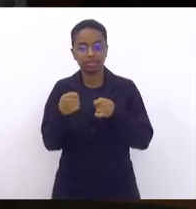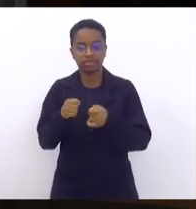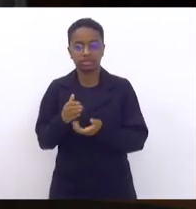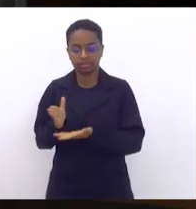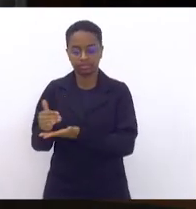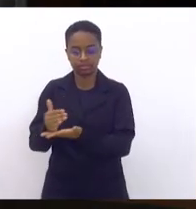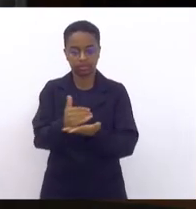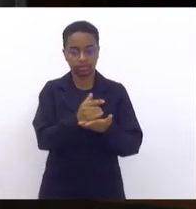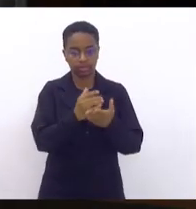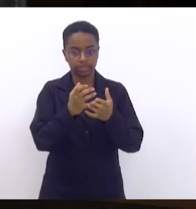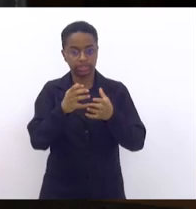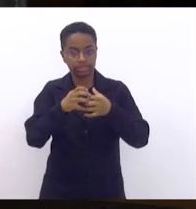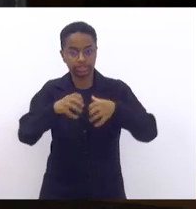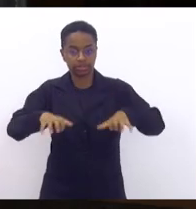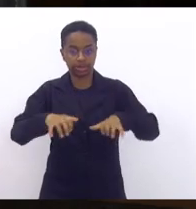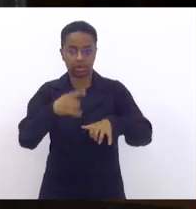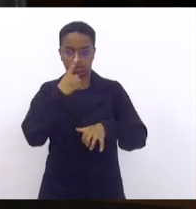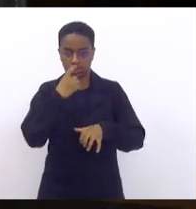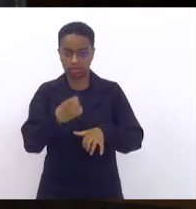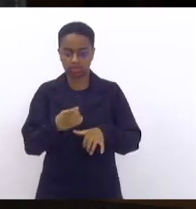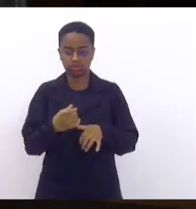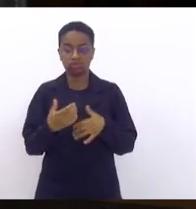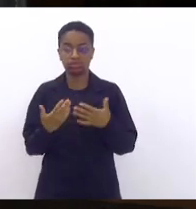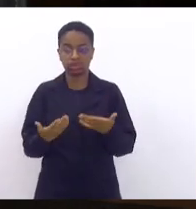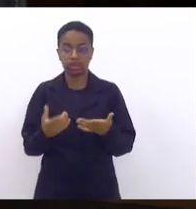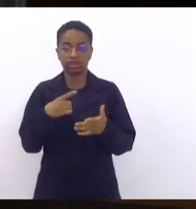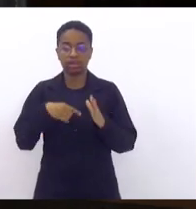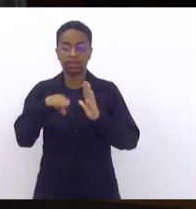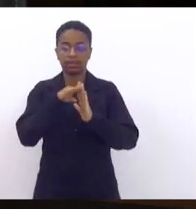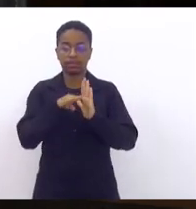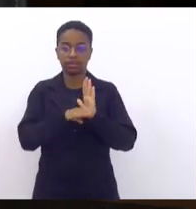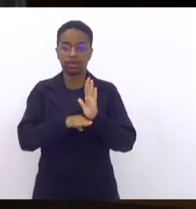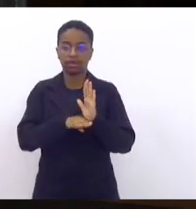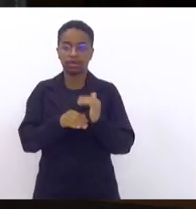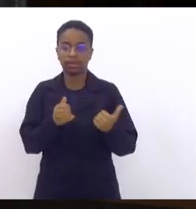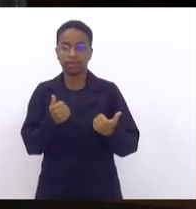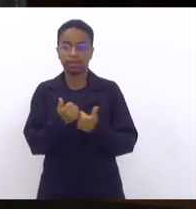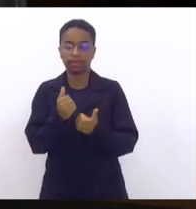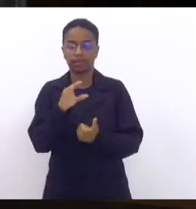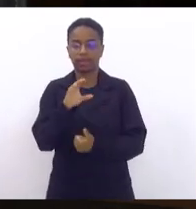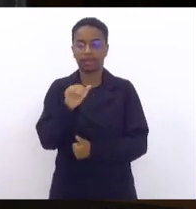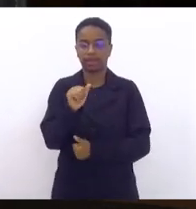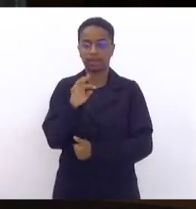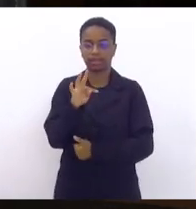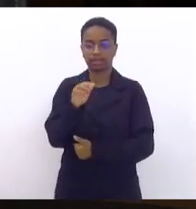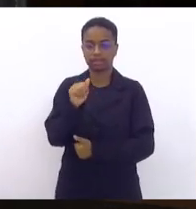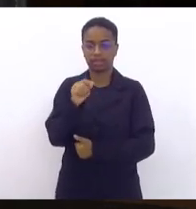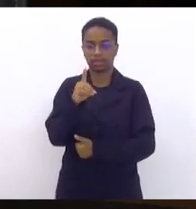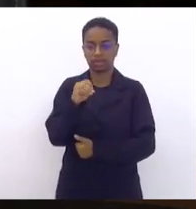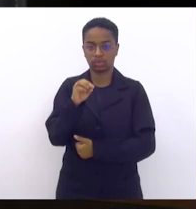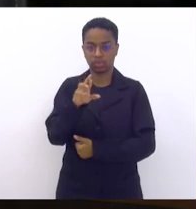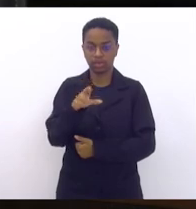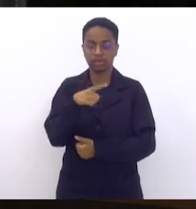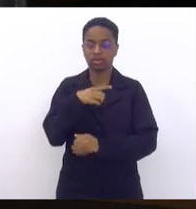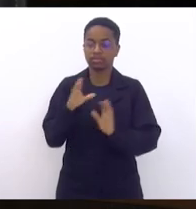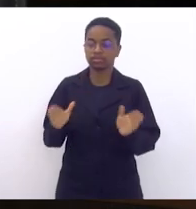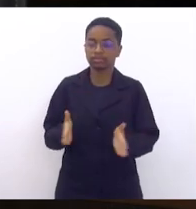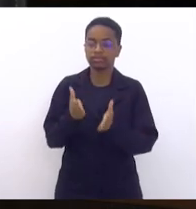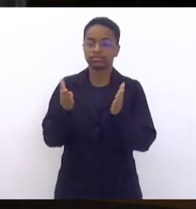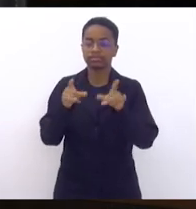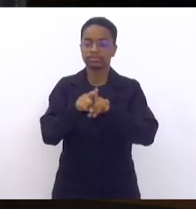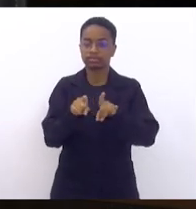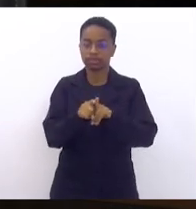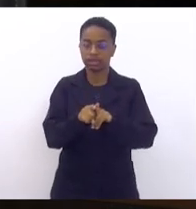E que a do programa do procatador é você ainda tem ali um incentivo Grande para que o município